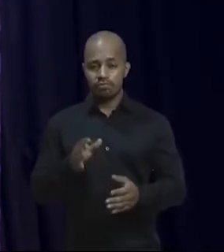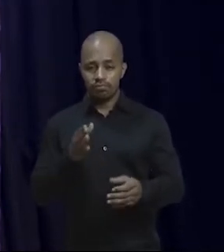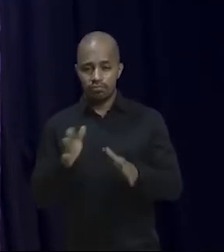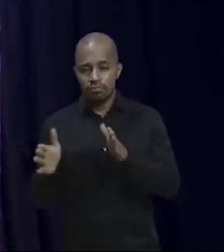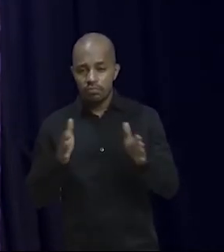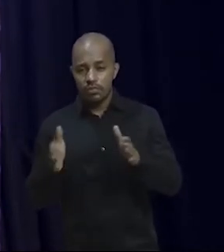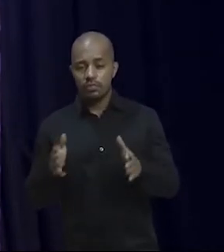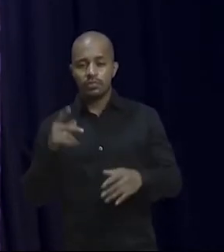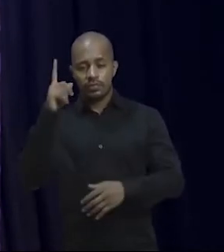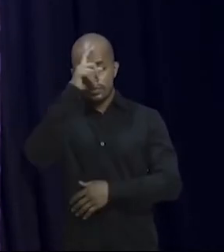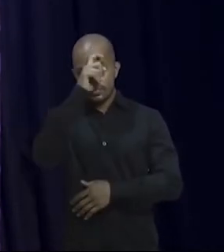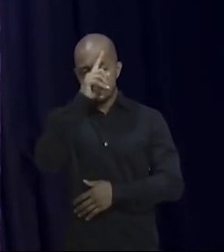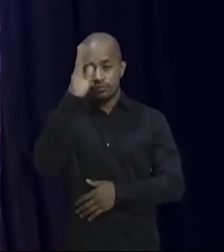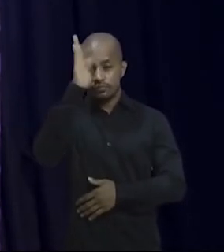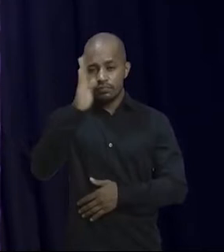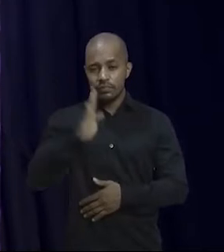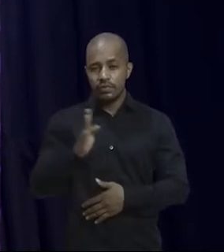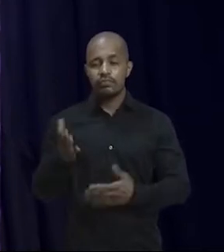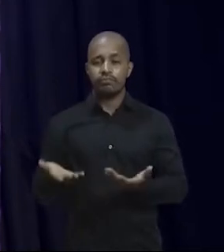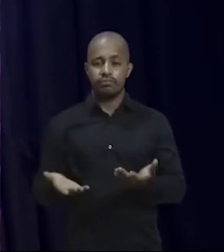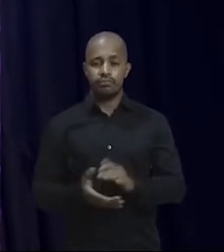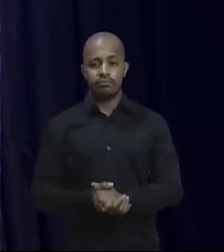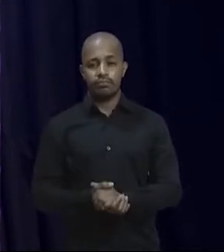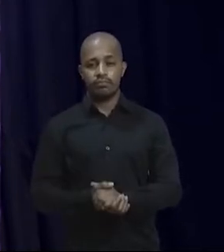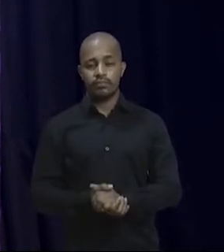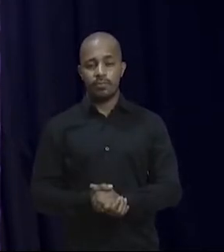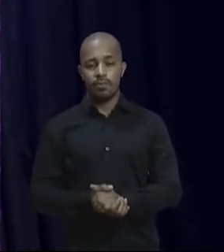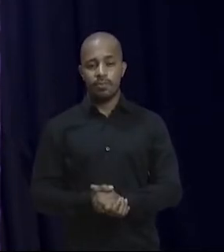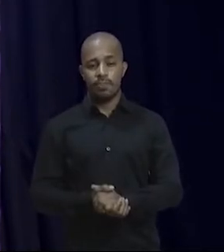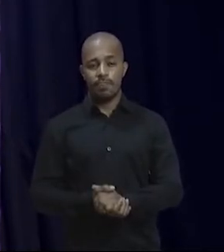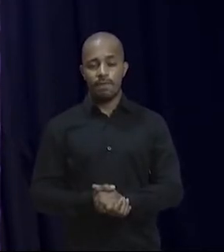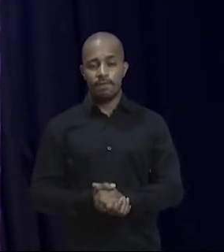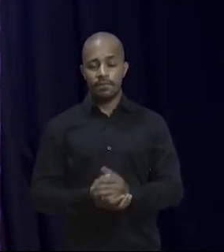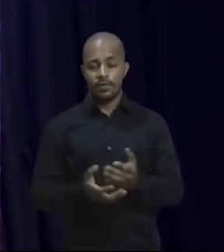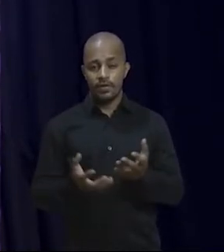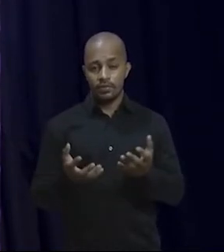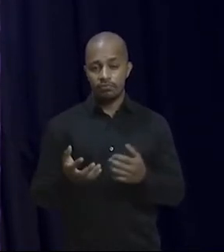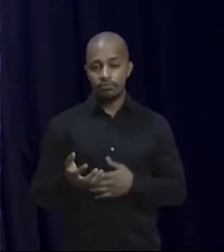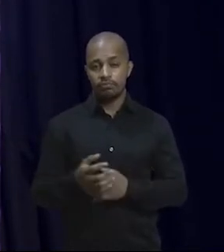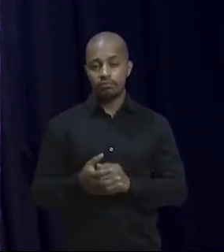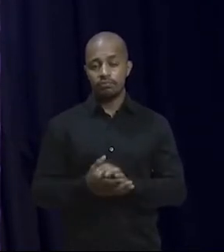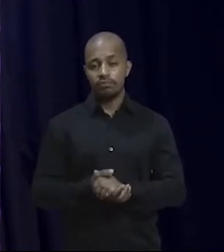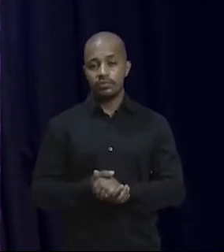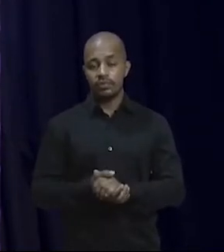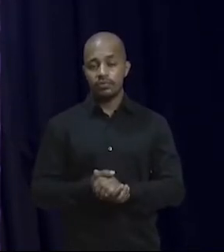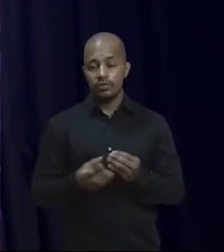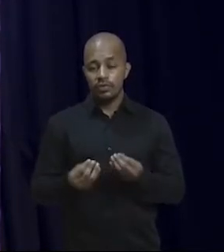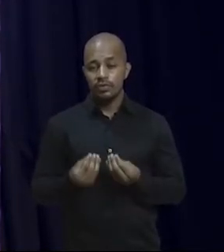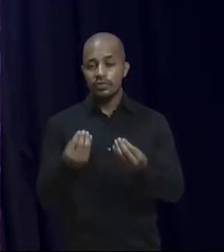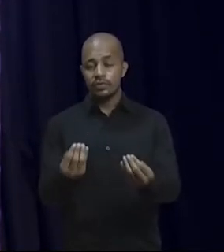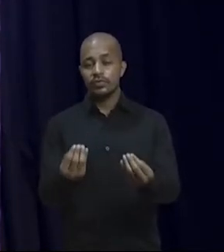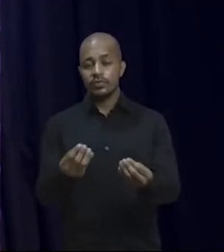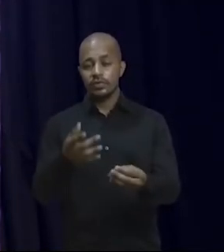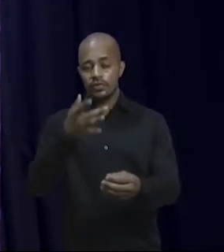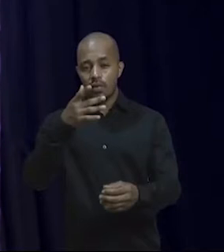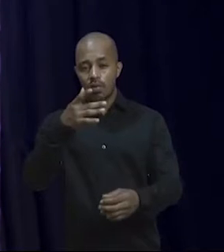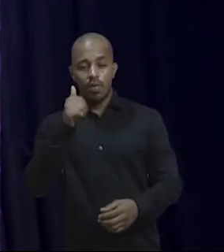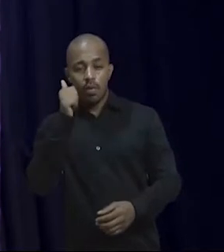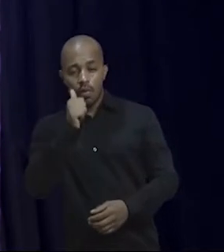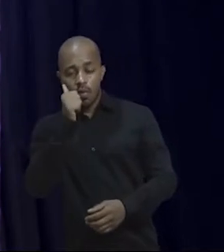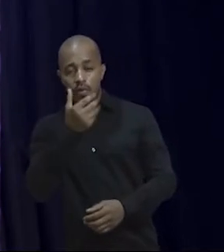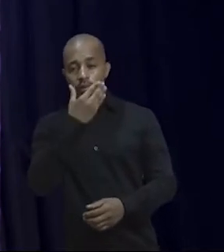da história do nosso país. Eu quero dividir essa homenagem com esses homens e mulheres que, na